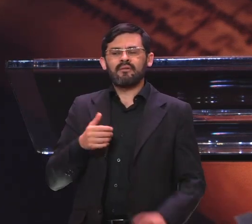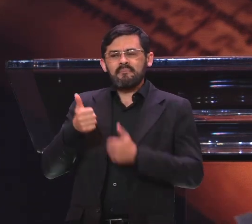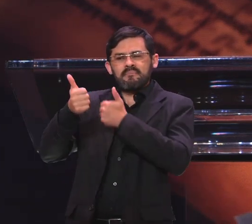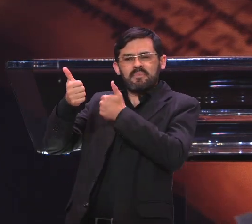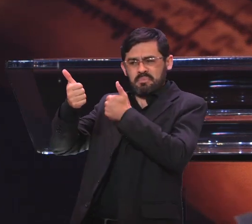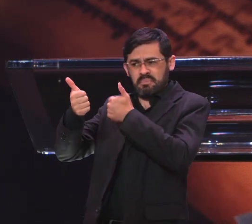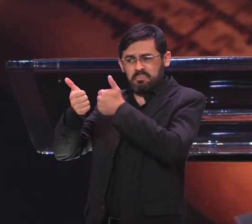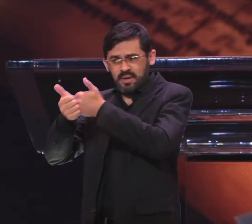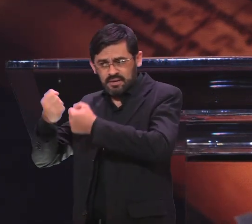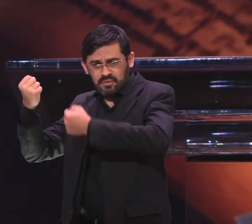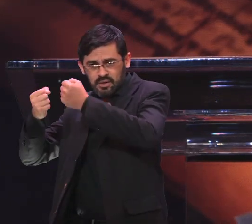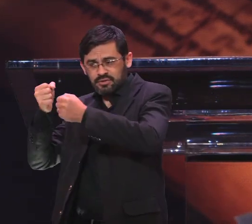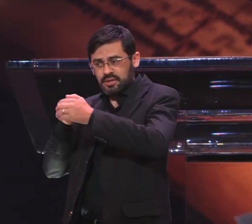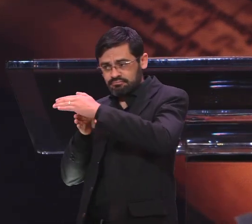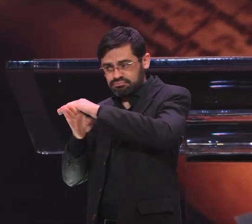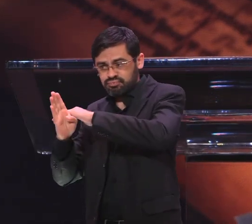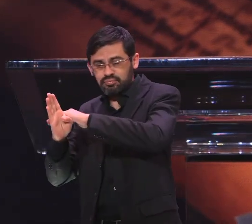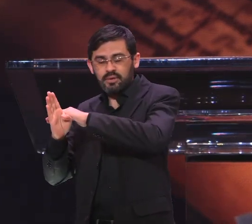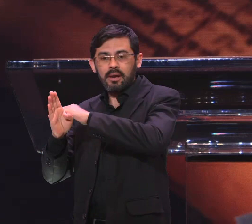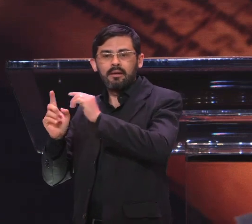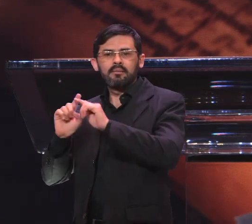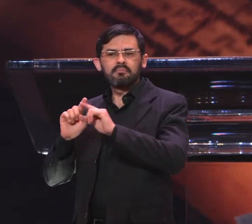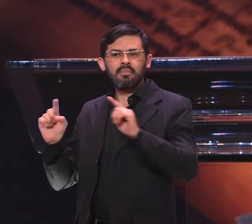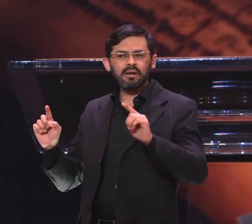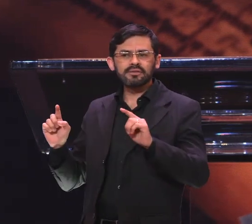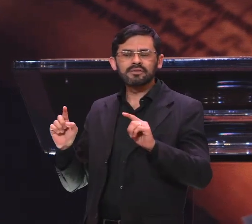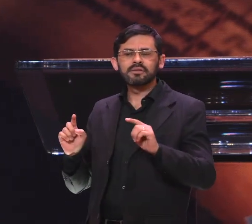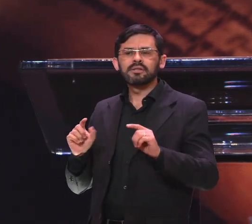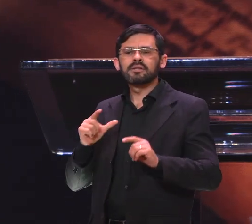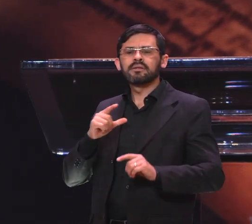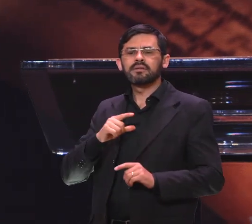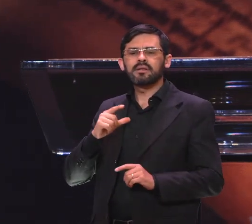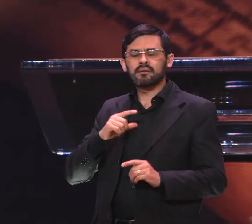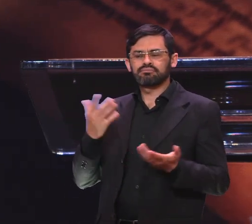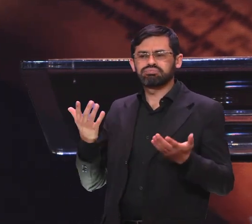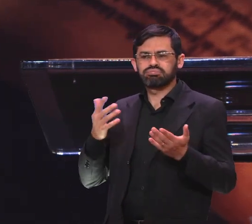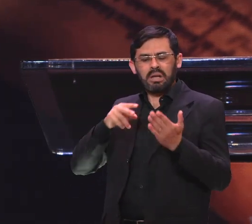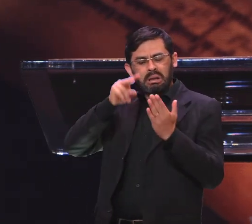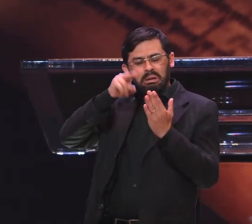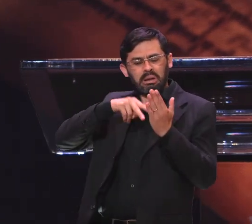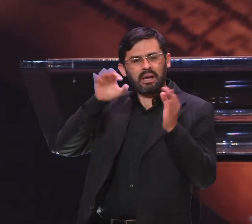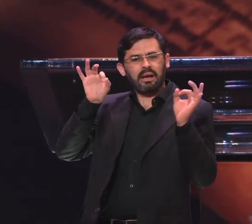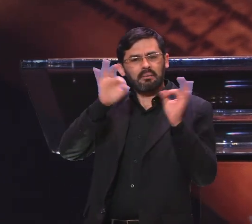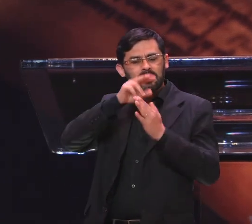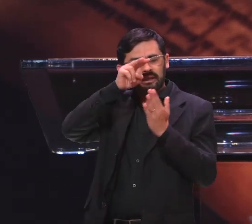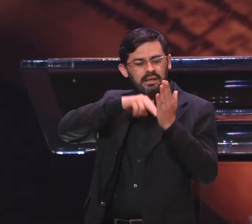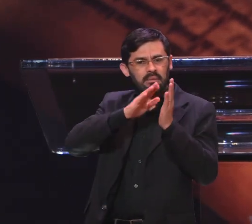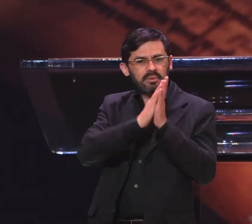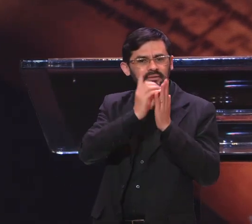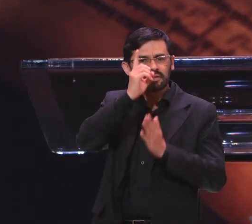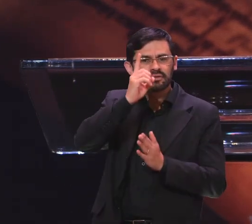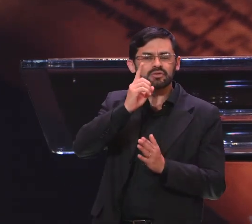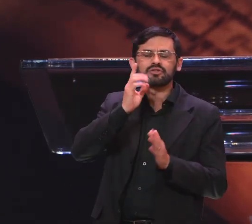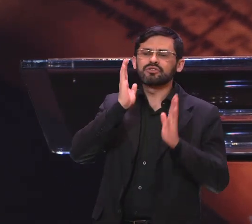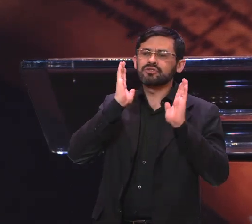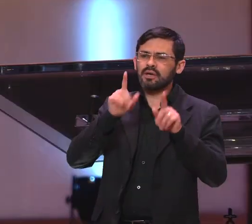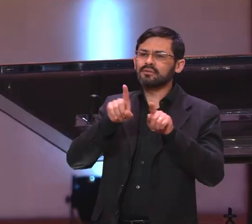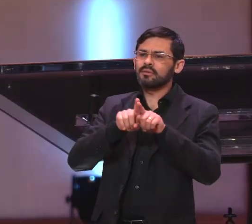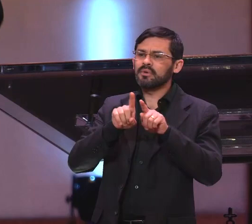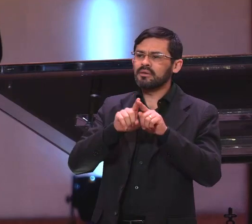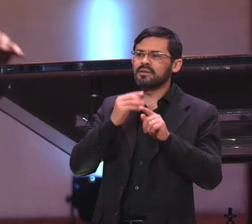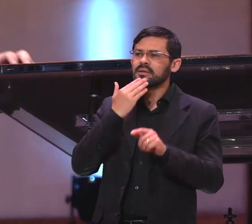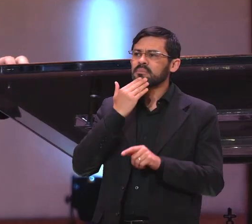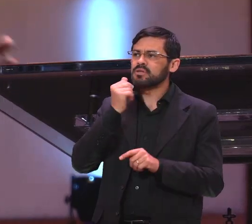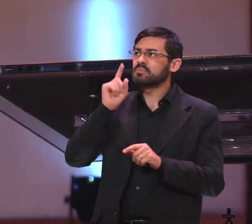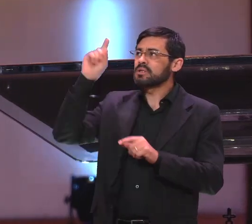estava perto, eu já ia entrar, mas o irmão tinha terminado de ler a Bíblia, e tinha feito a sua devocional e pedido